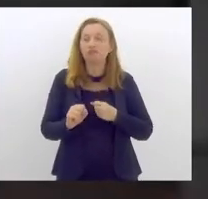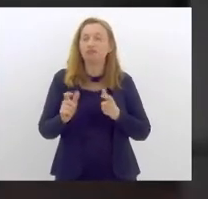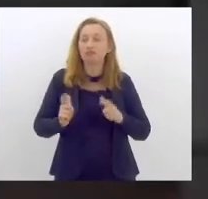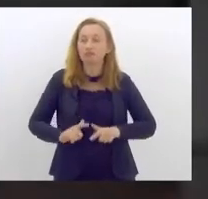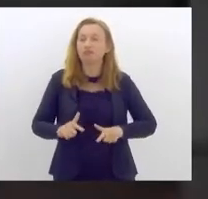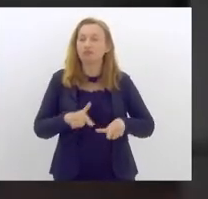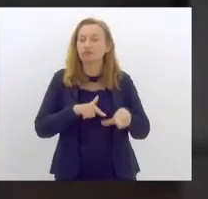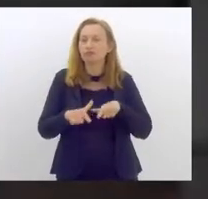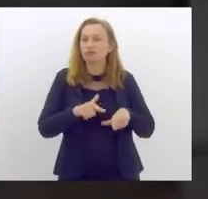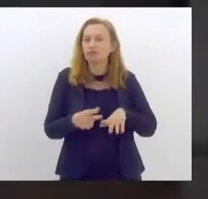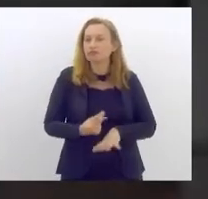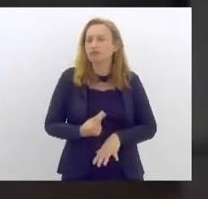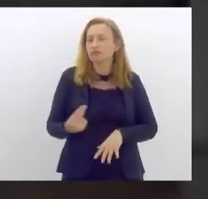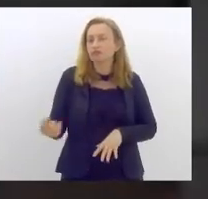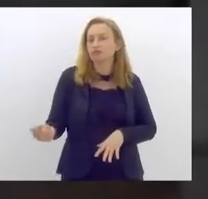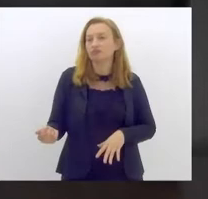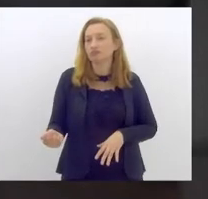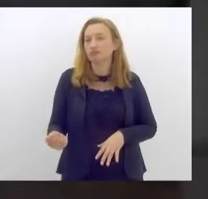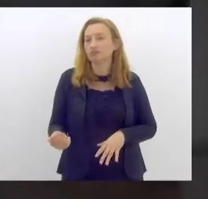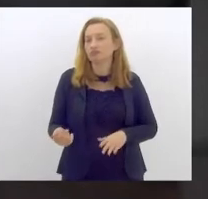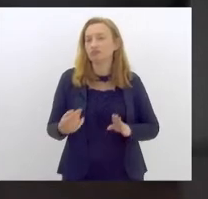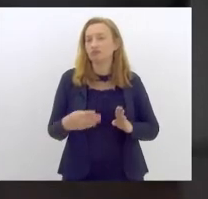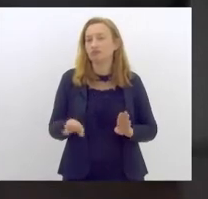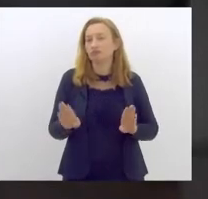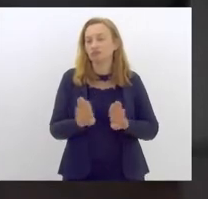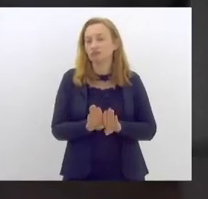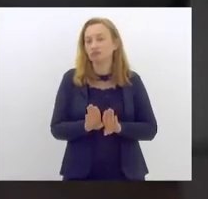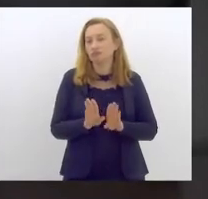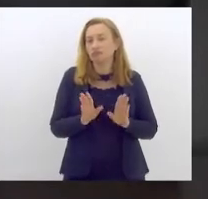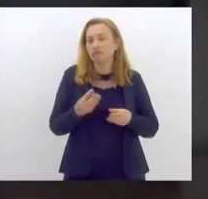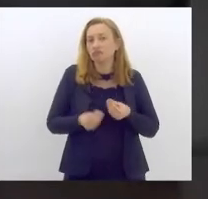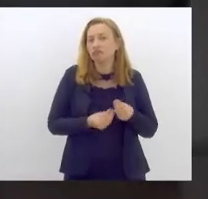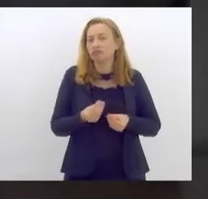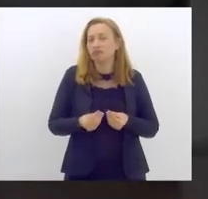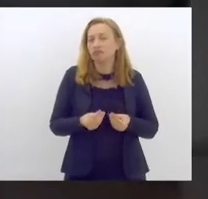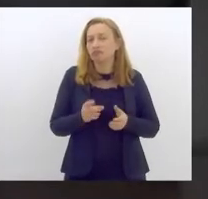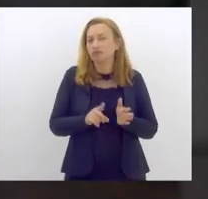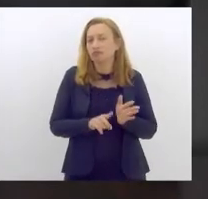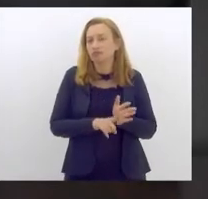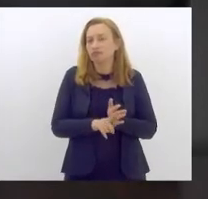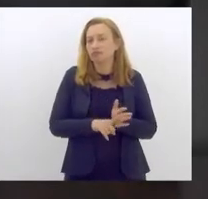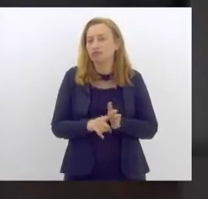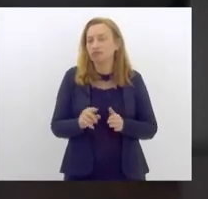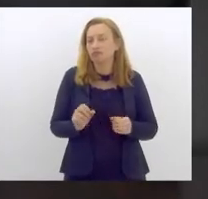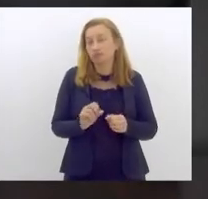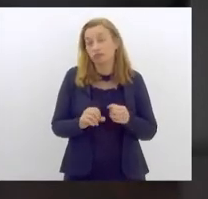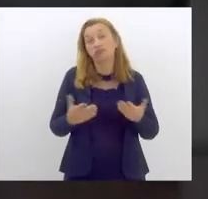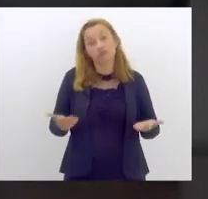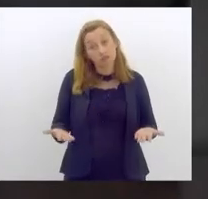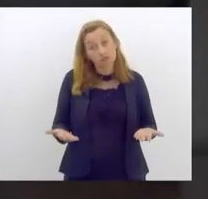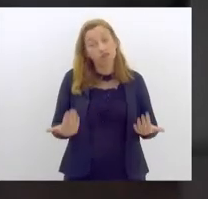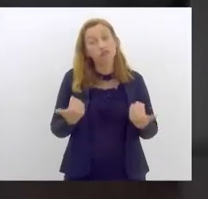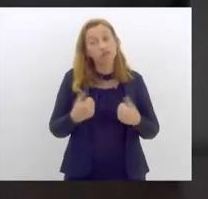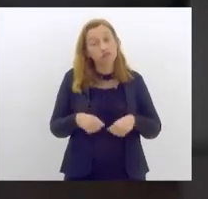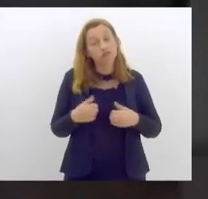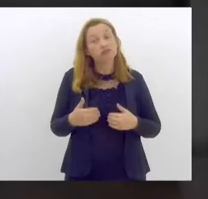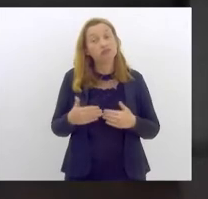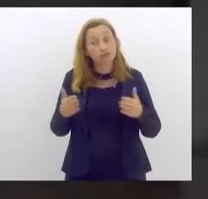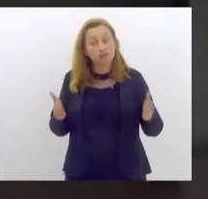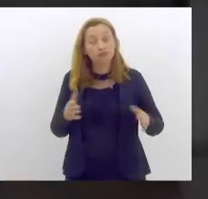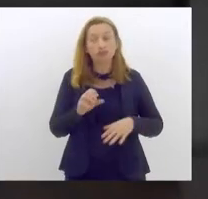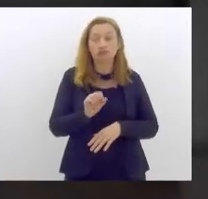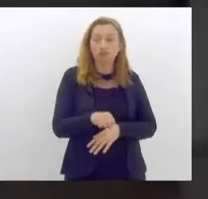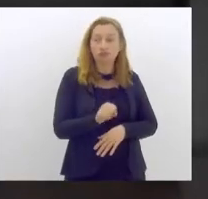local de trabalho quando sai a unidade já está fechada como é que vai fazer a prevenção não tem que abrir sim